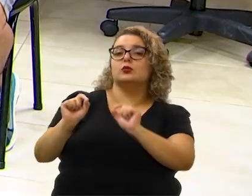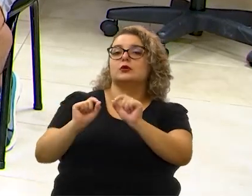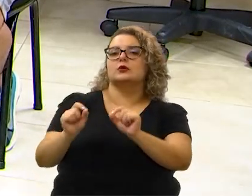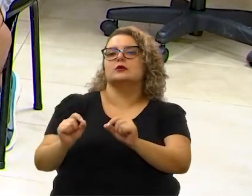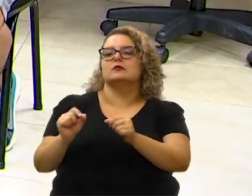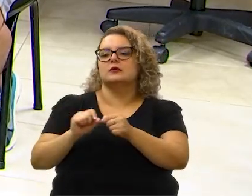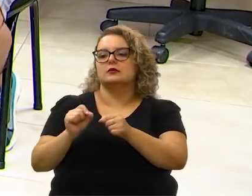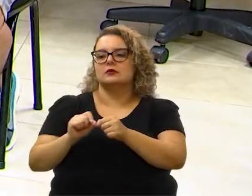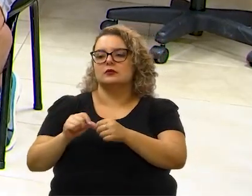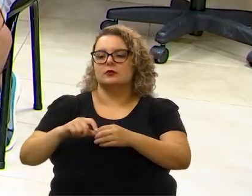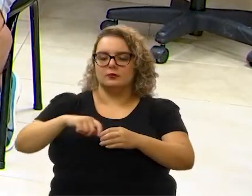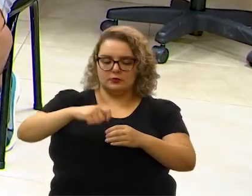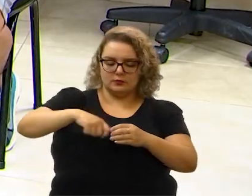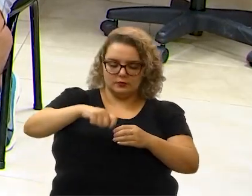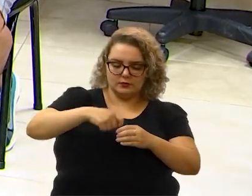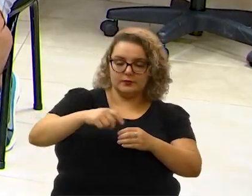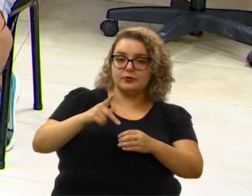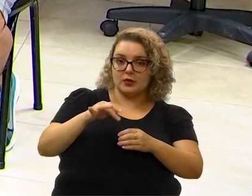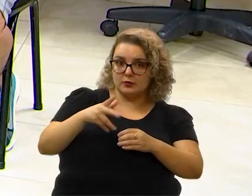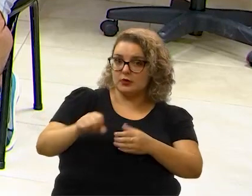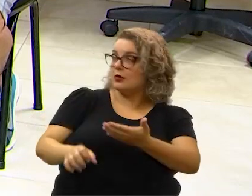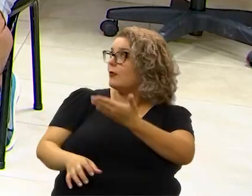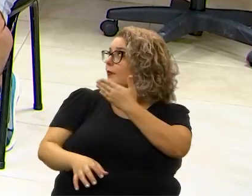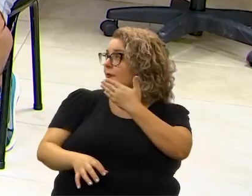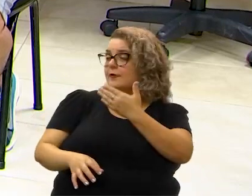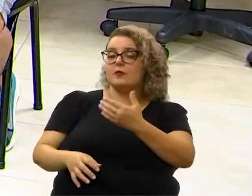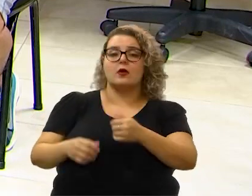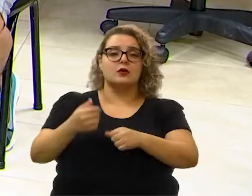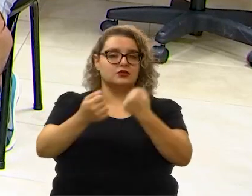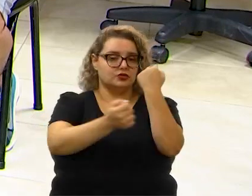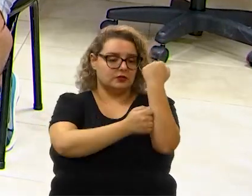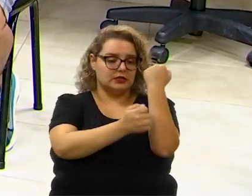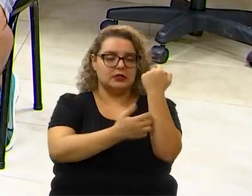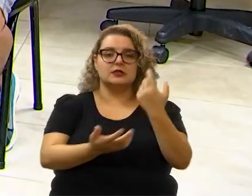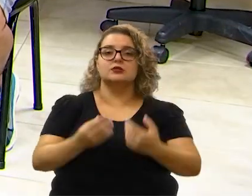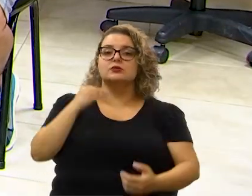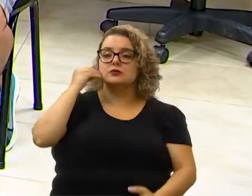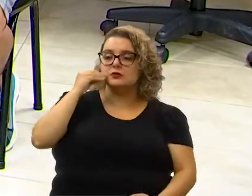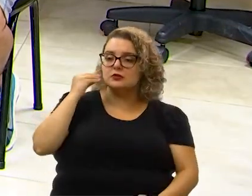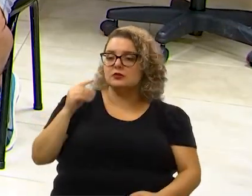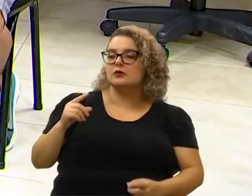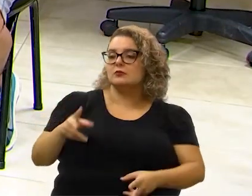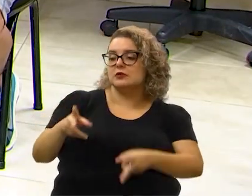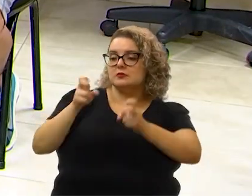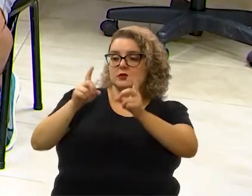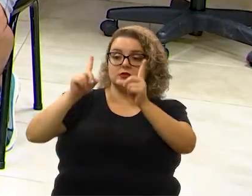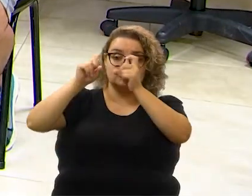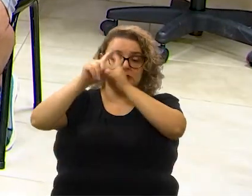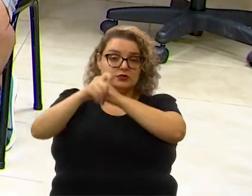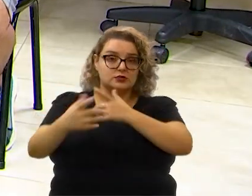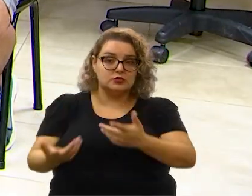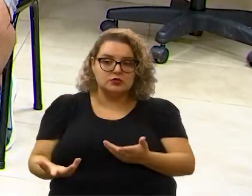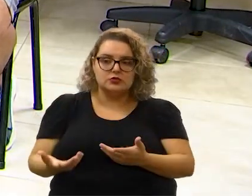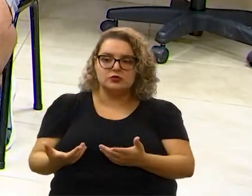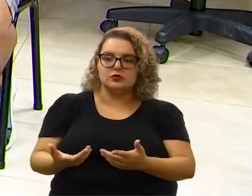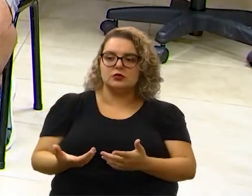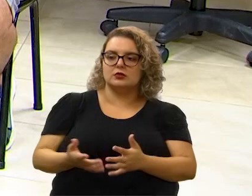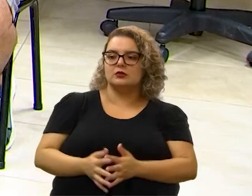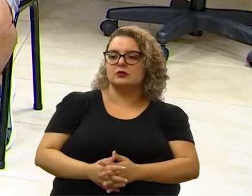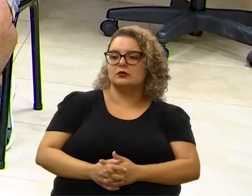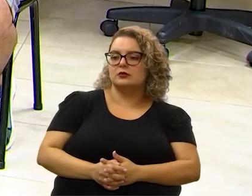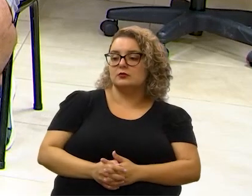foi entregar um peão de madeira para os nossos alunos, para que eles tivessem as experiências, as dificuldades, né? Essas